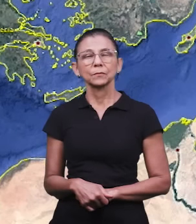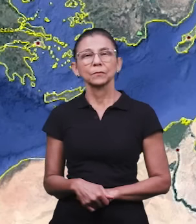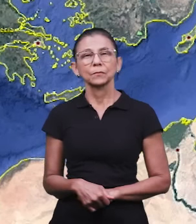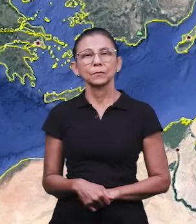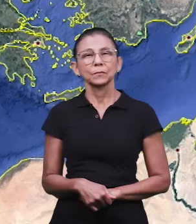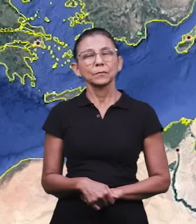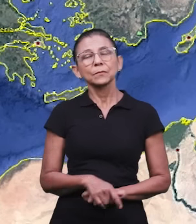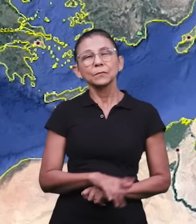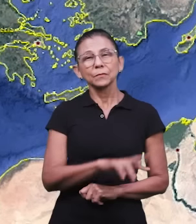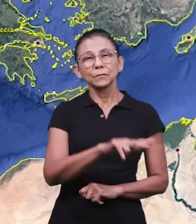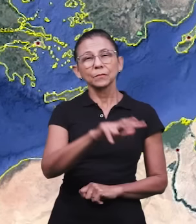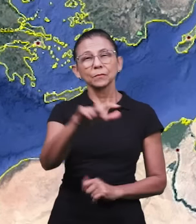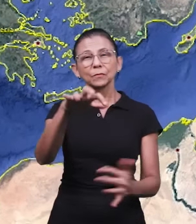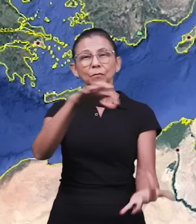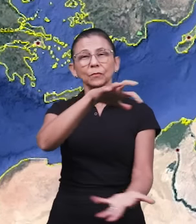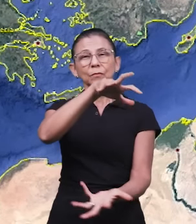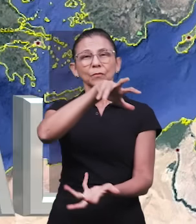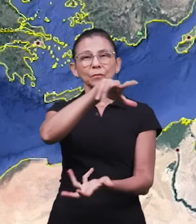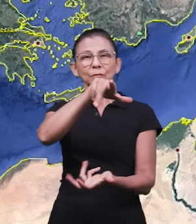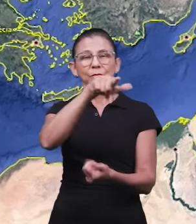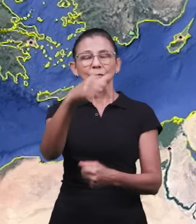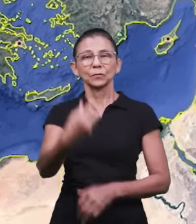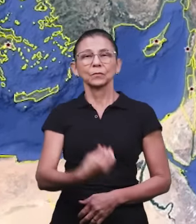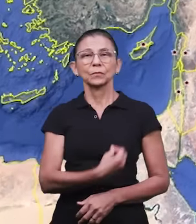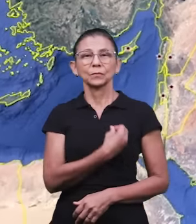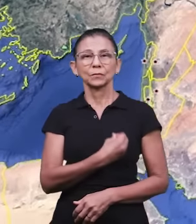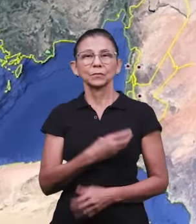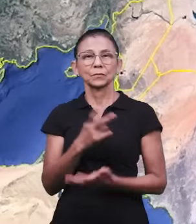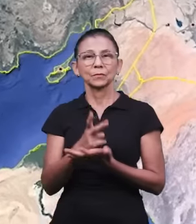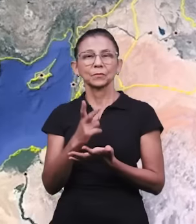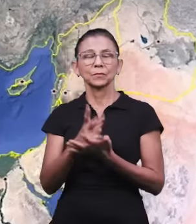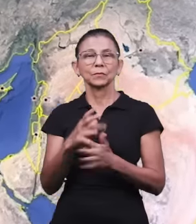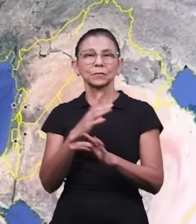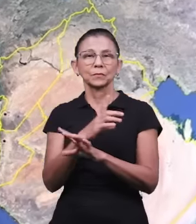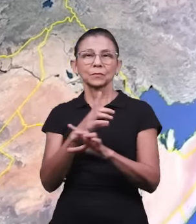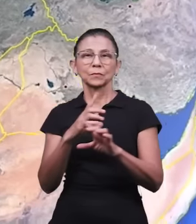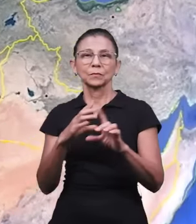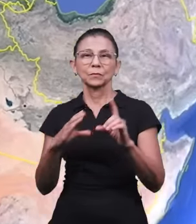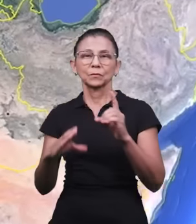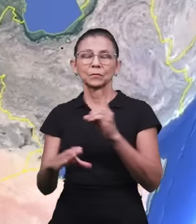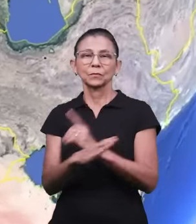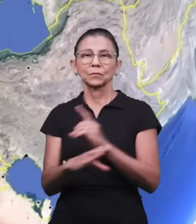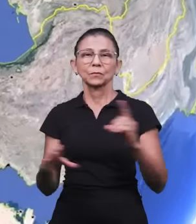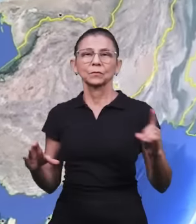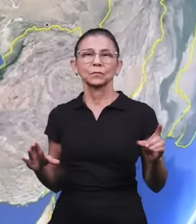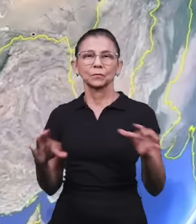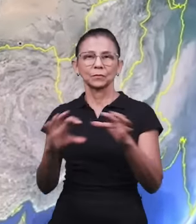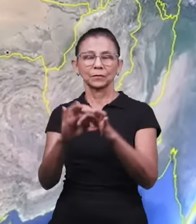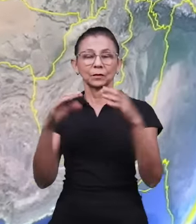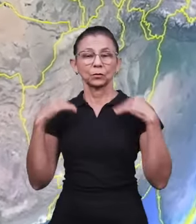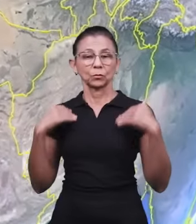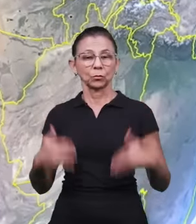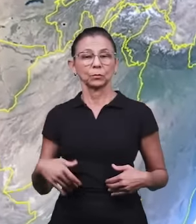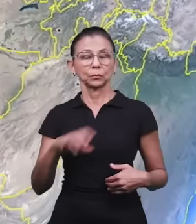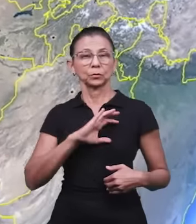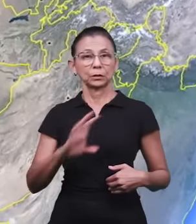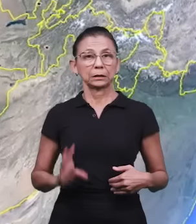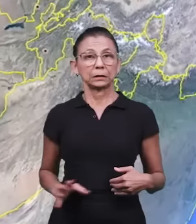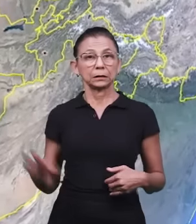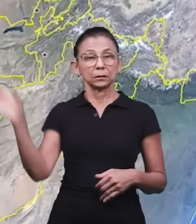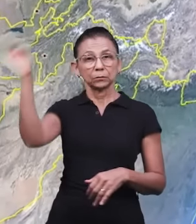irmãos de todas as partes do mundo participam de um mesmo Ponto um conjunto no mesmo corpo